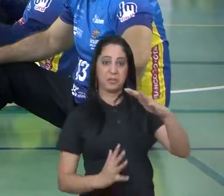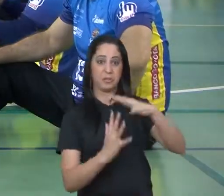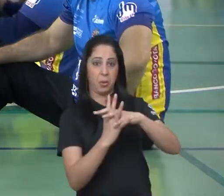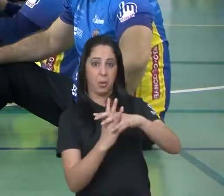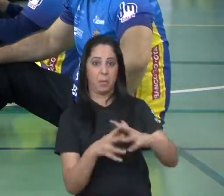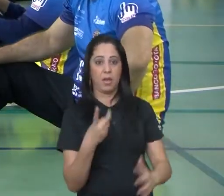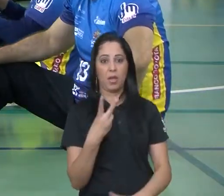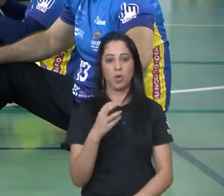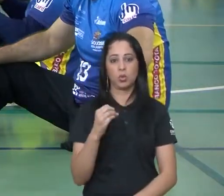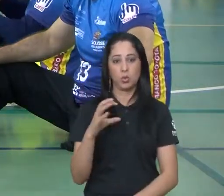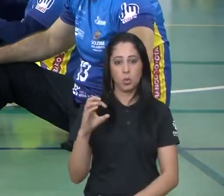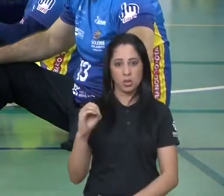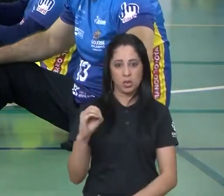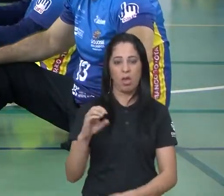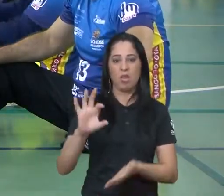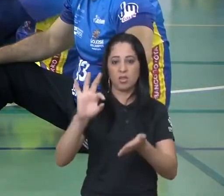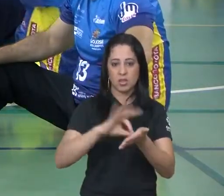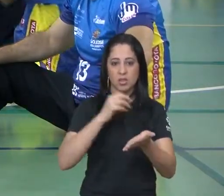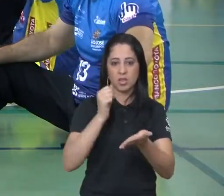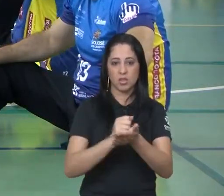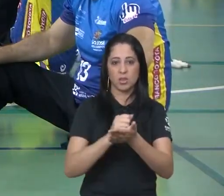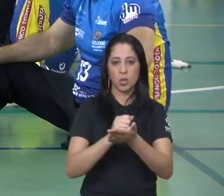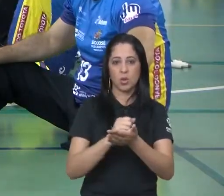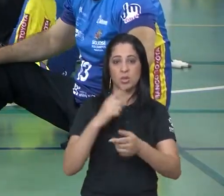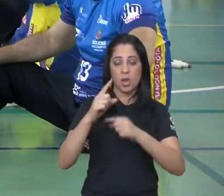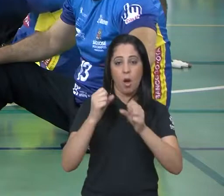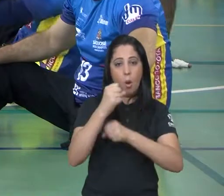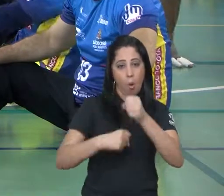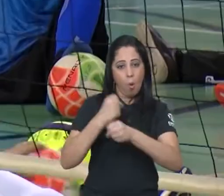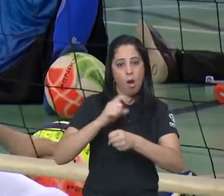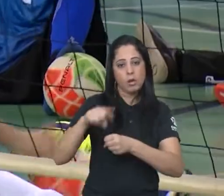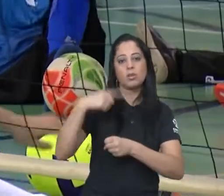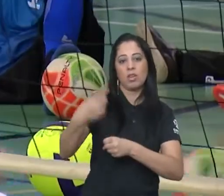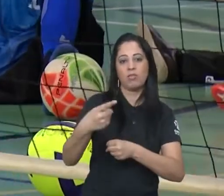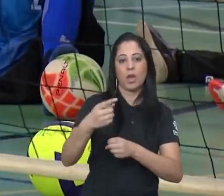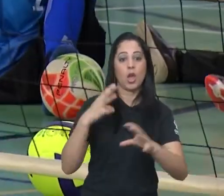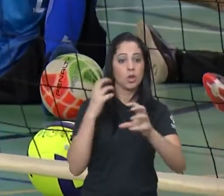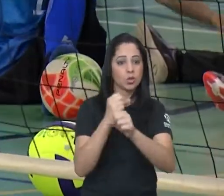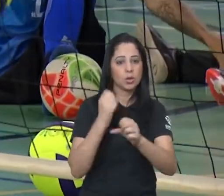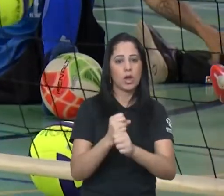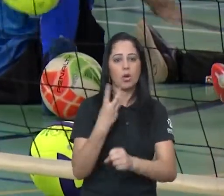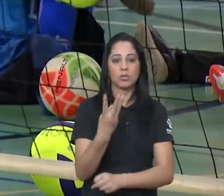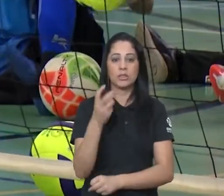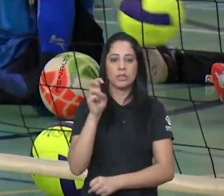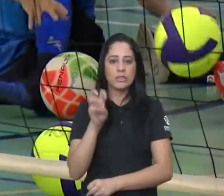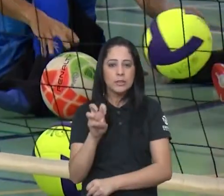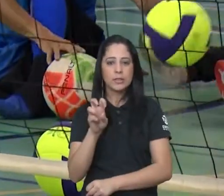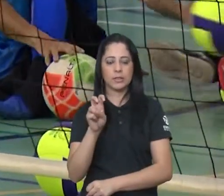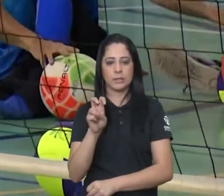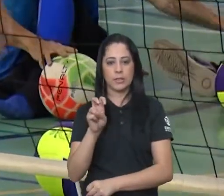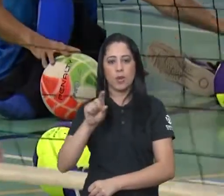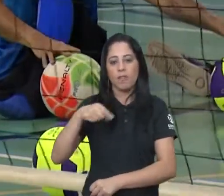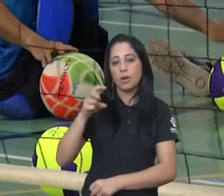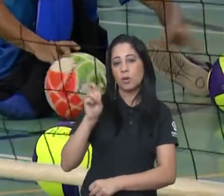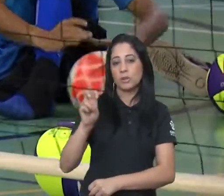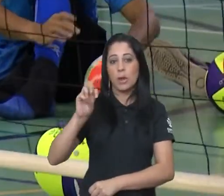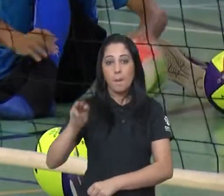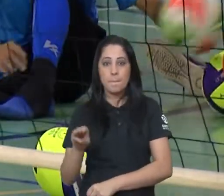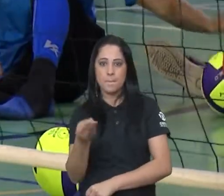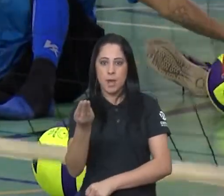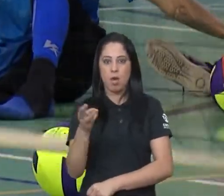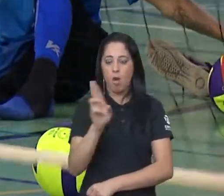ao receber 200 inscrições de projetos para o próximo ano, totalizando um valor solicitado de pouco mais